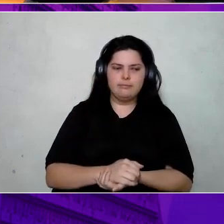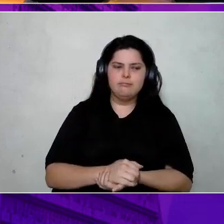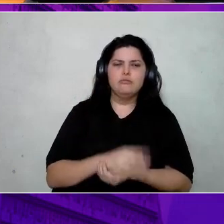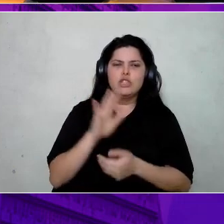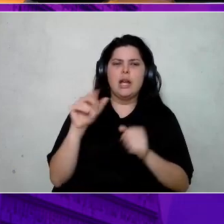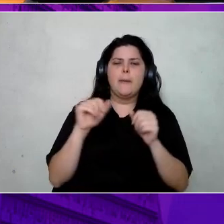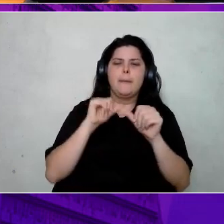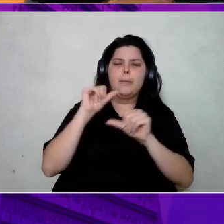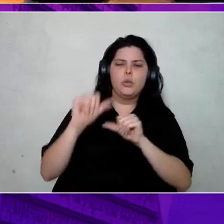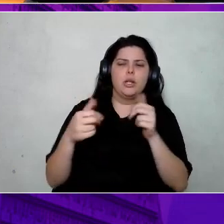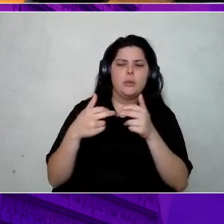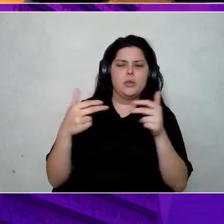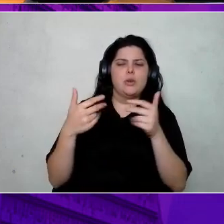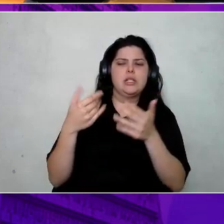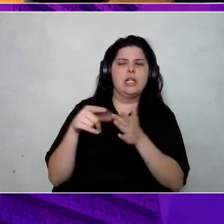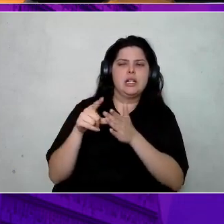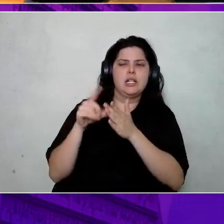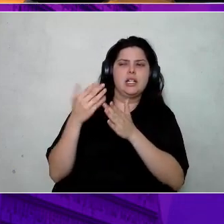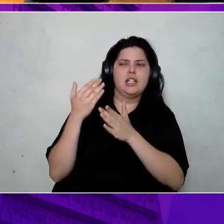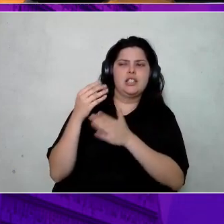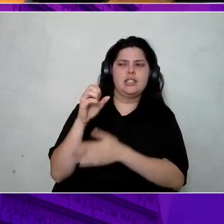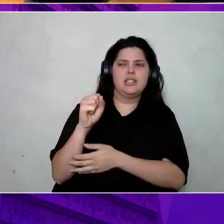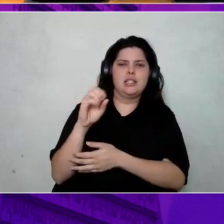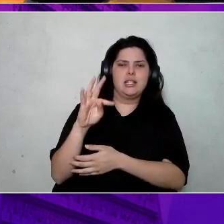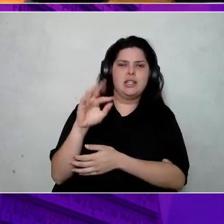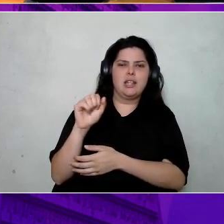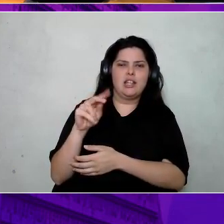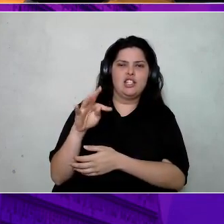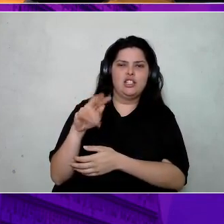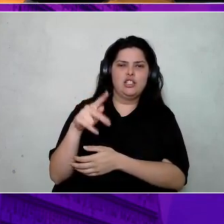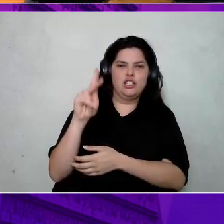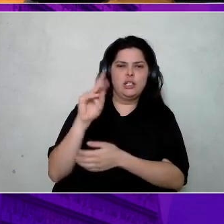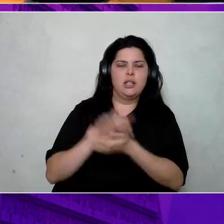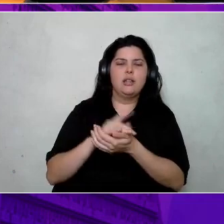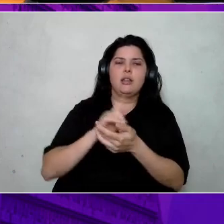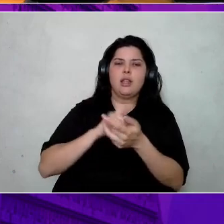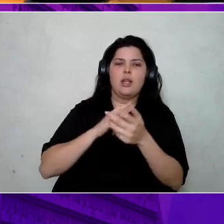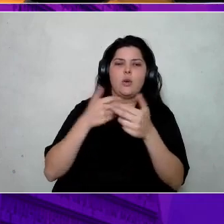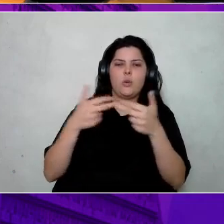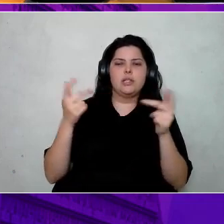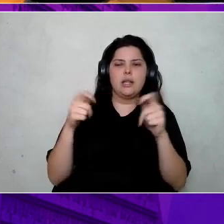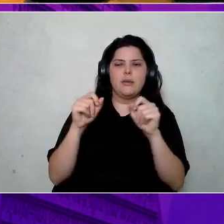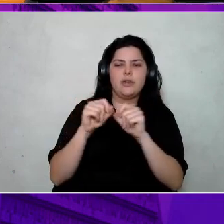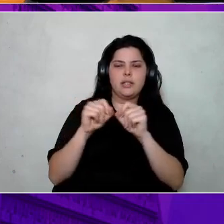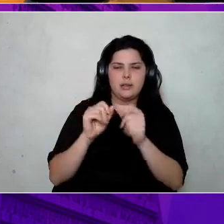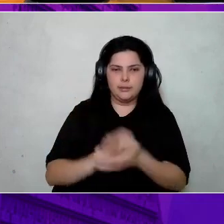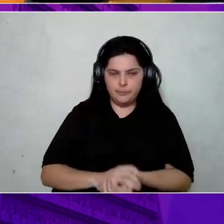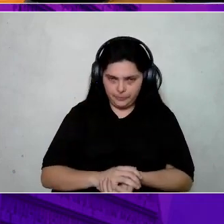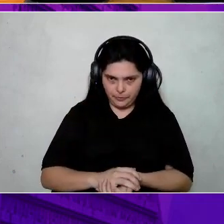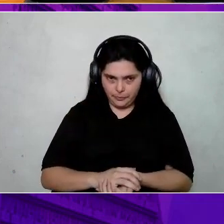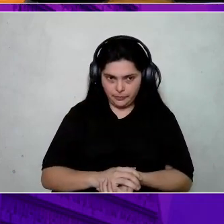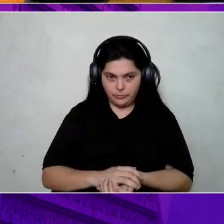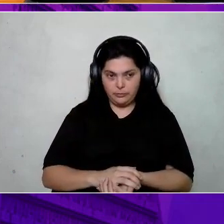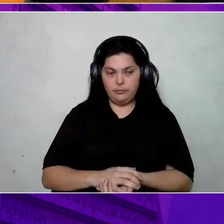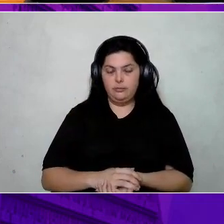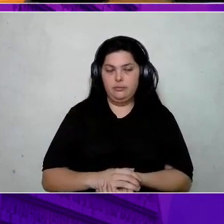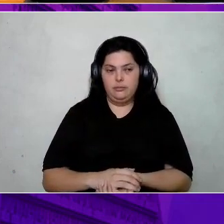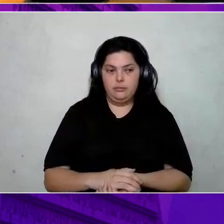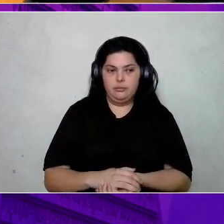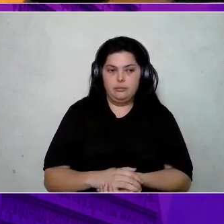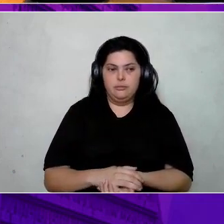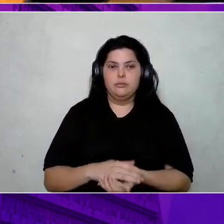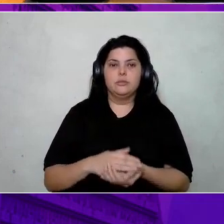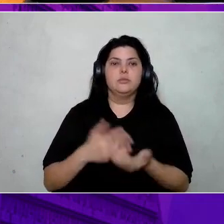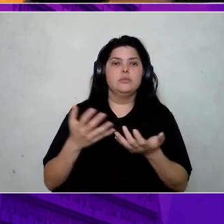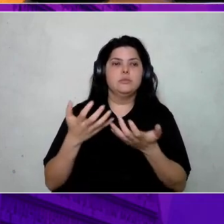do Static e acho que tem alguns atalhos, né, que dá para a gente fazer. Então, o que eu queria, né,